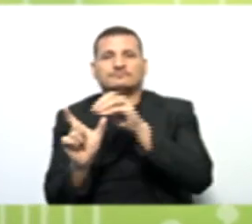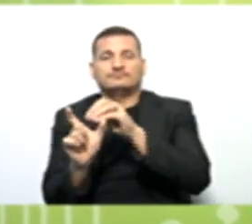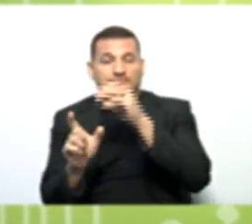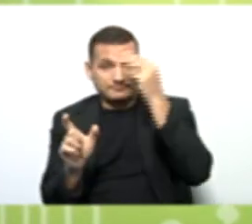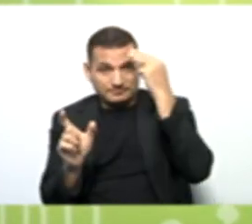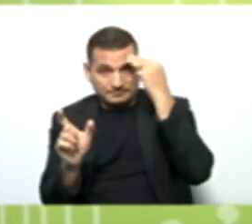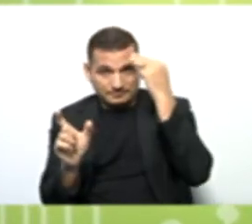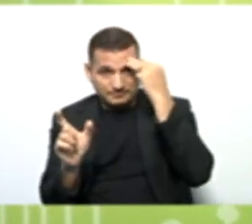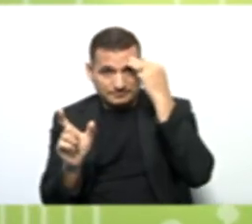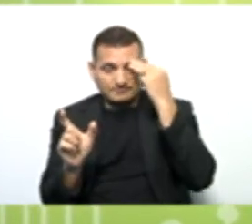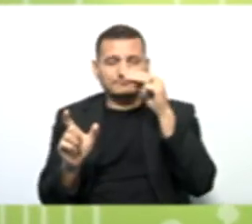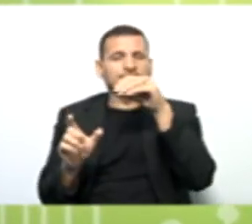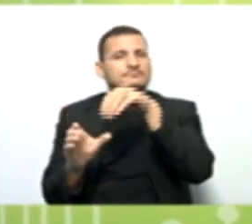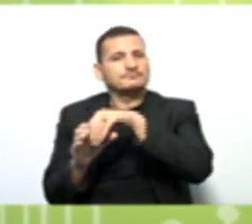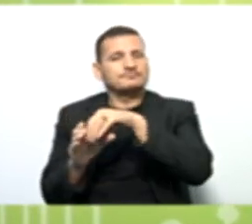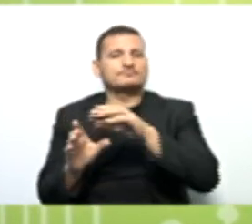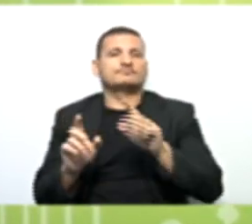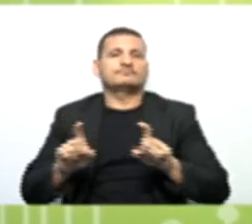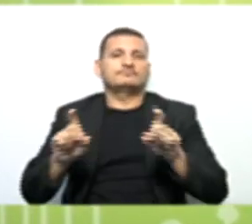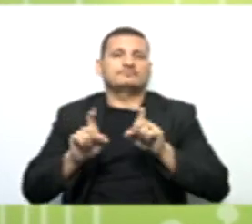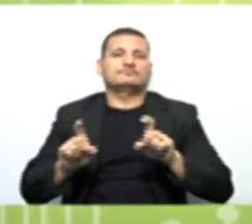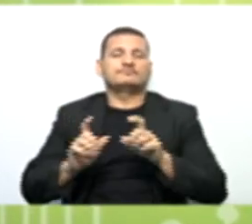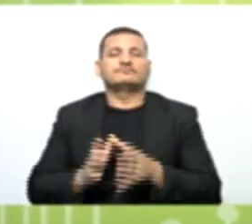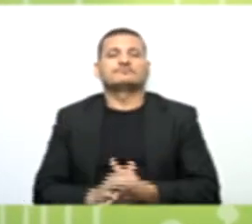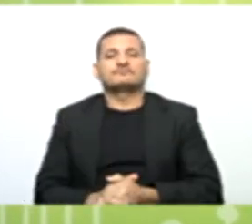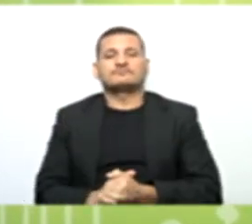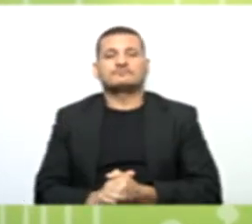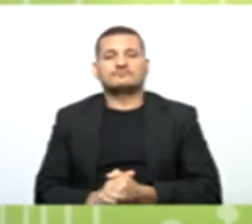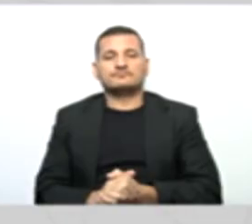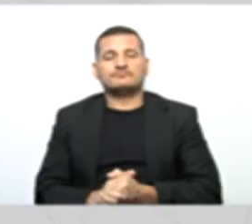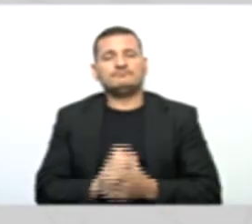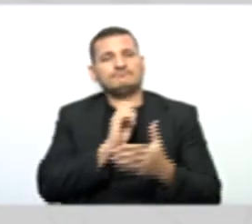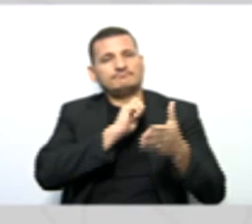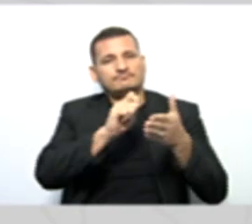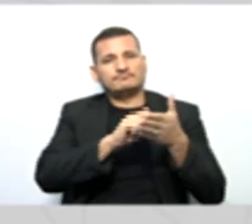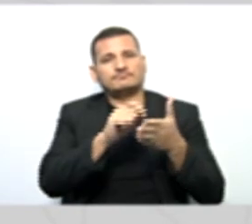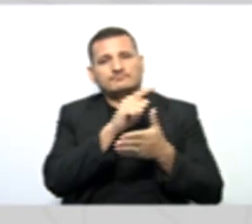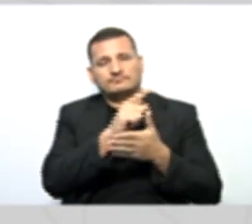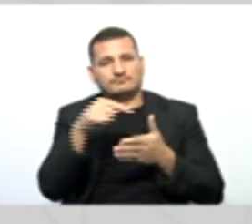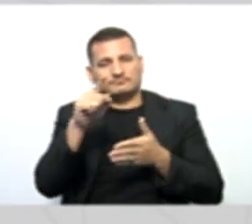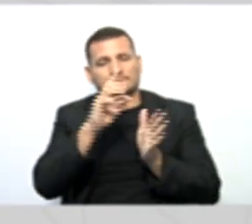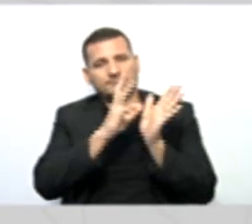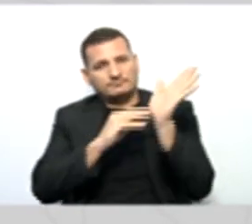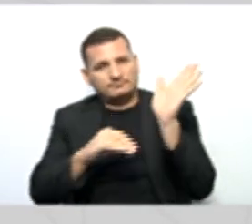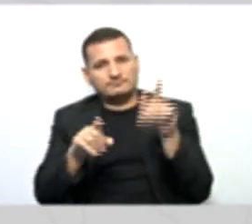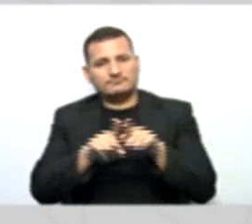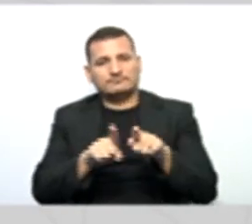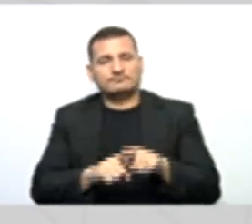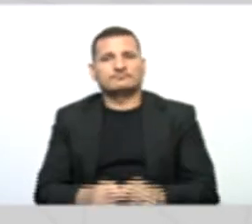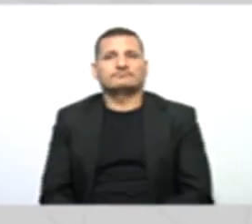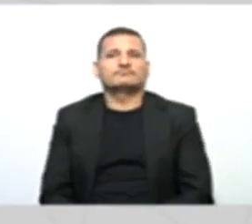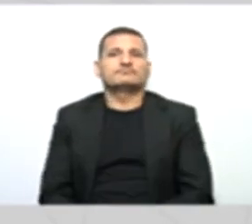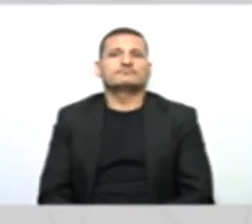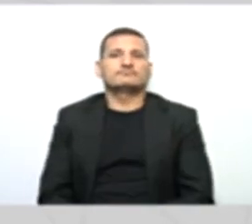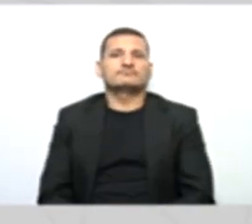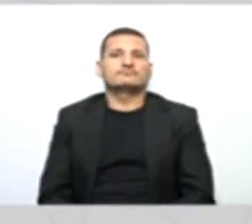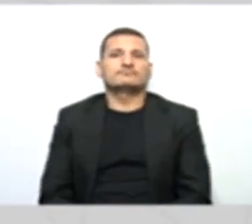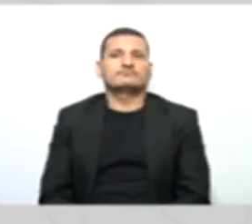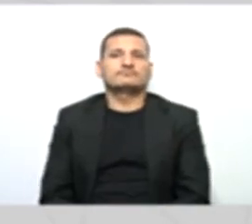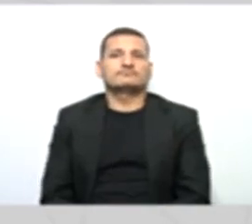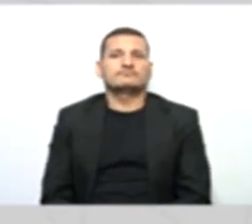objeto armazenado diretamente na memória do computador. Vou escrever aqui para vocês, escrevam aí também.